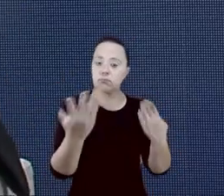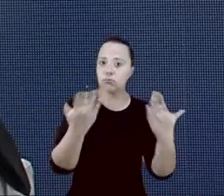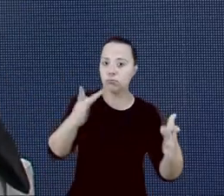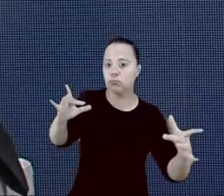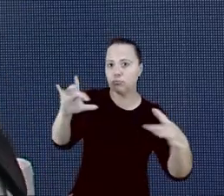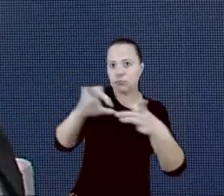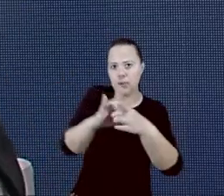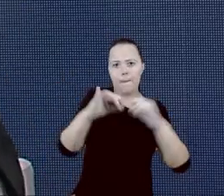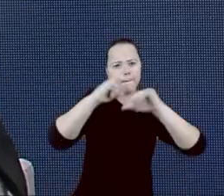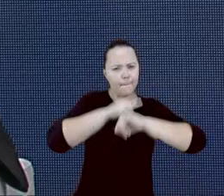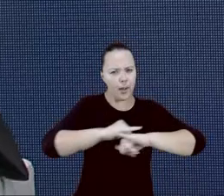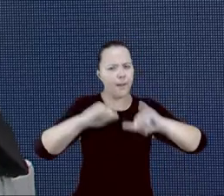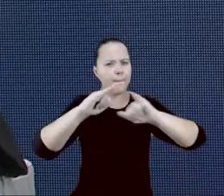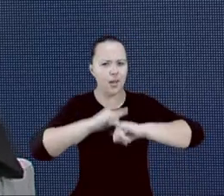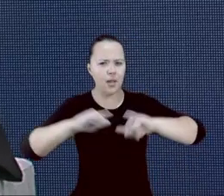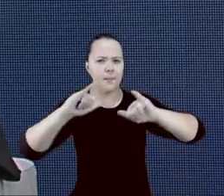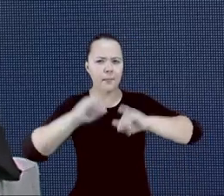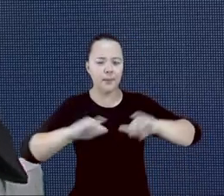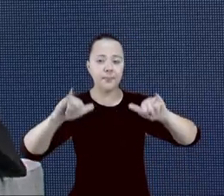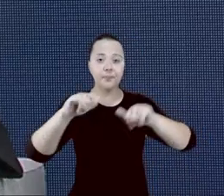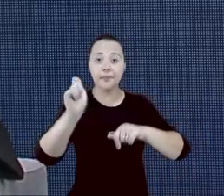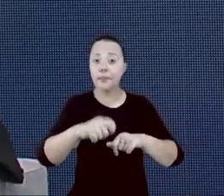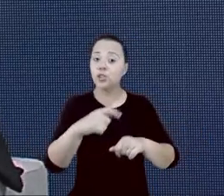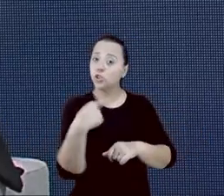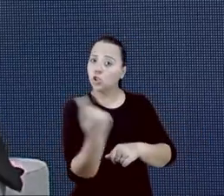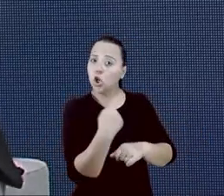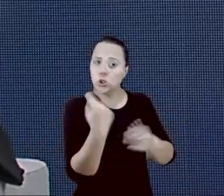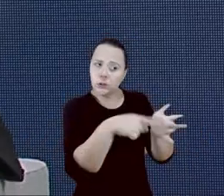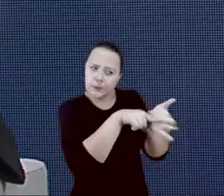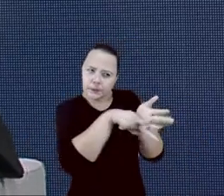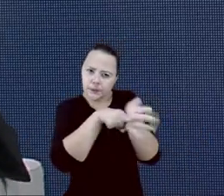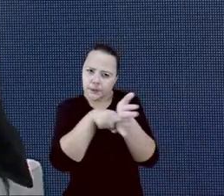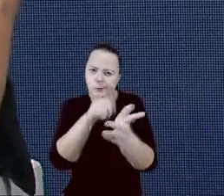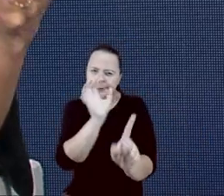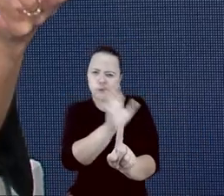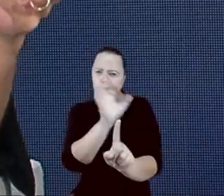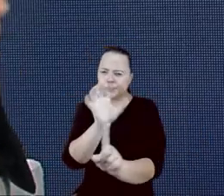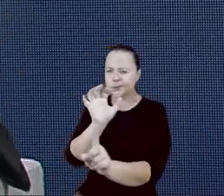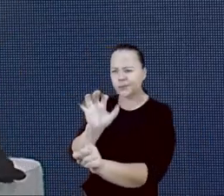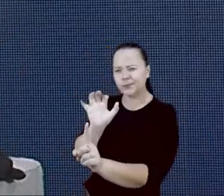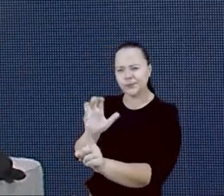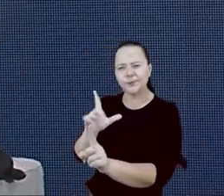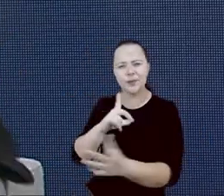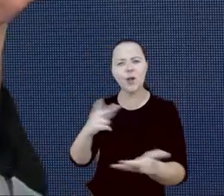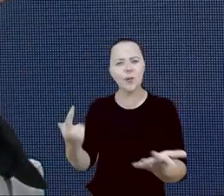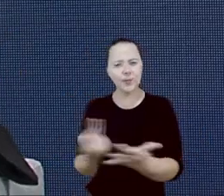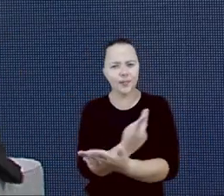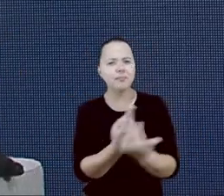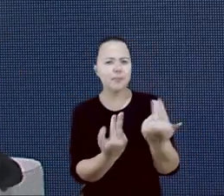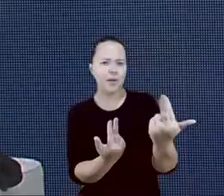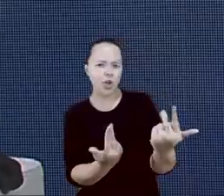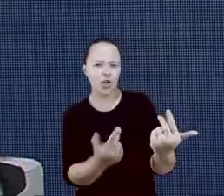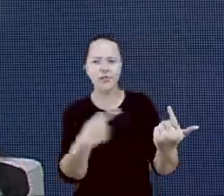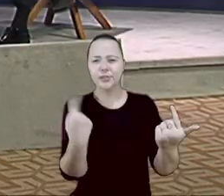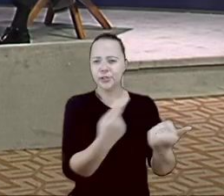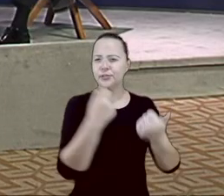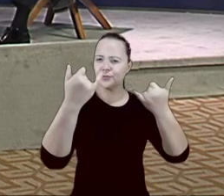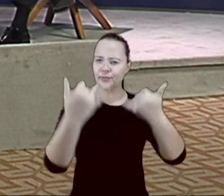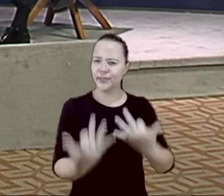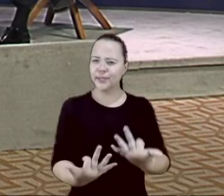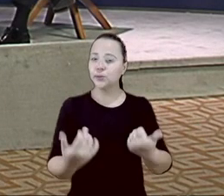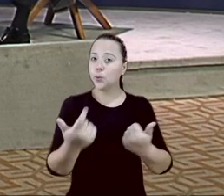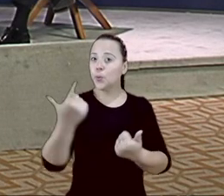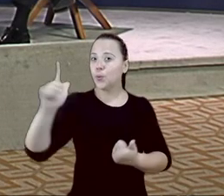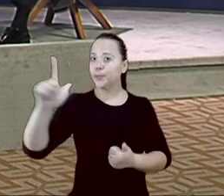destaca e quando a gente olha os papéis incentivados aconteceu a mesma coisa apesar da gente não tá falando nenhuma das empresas